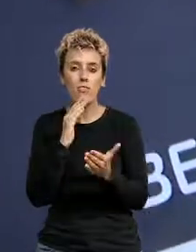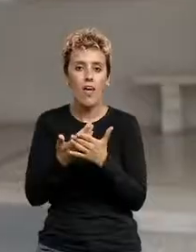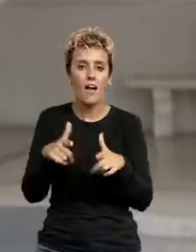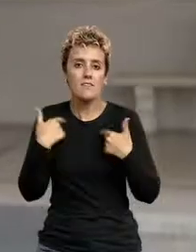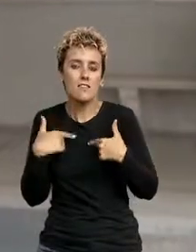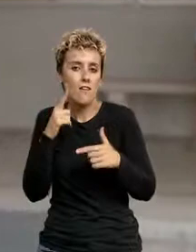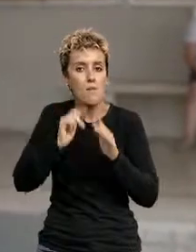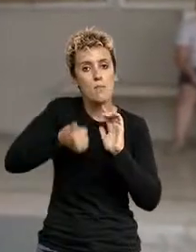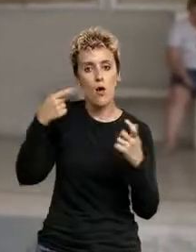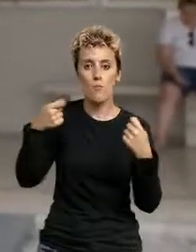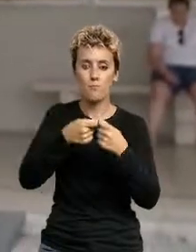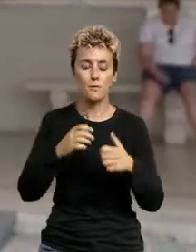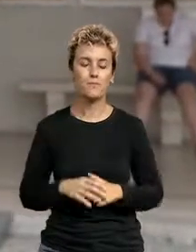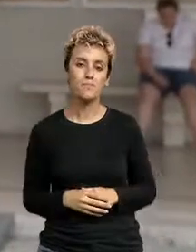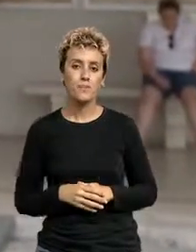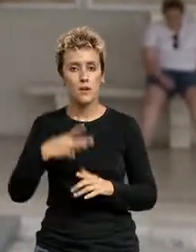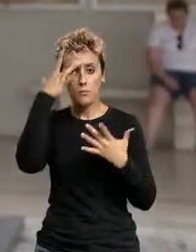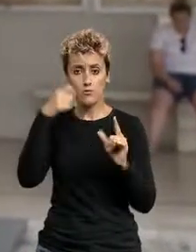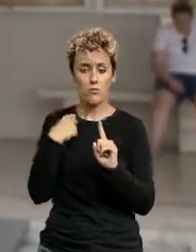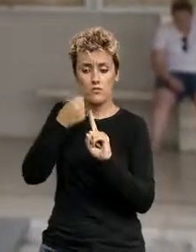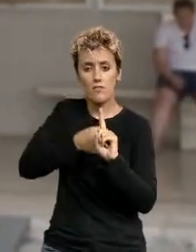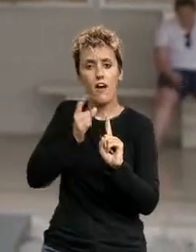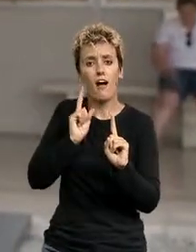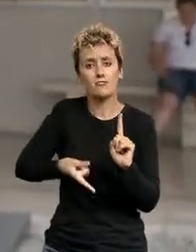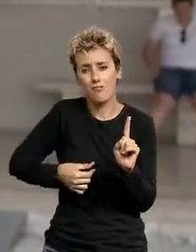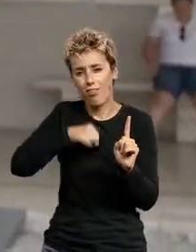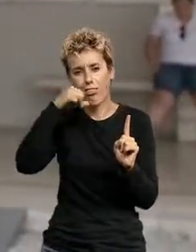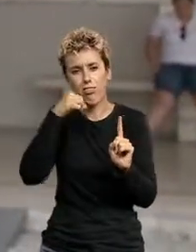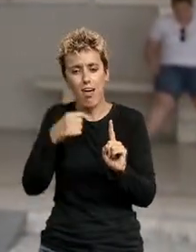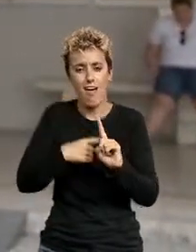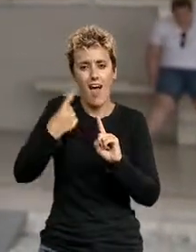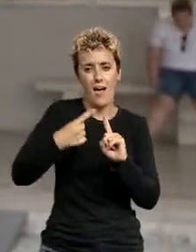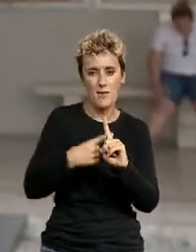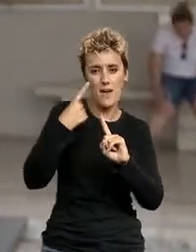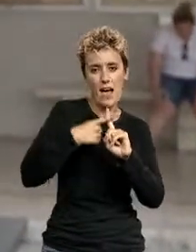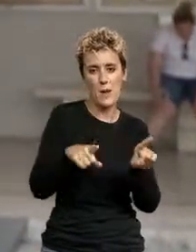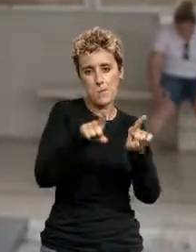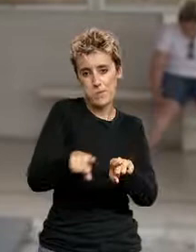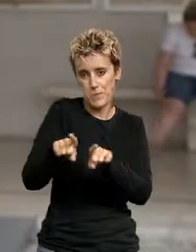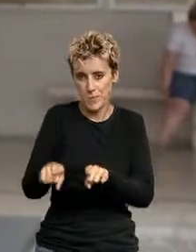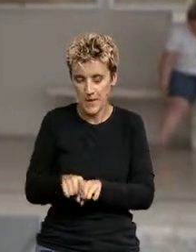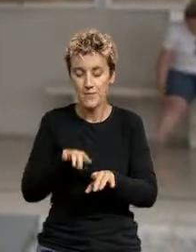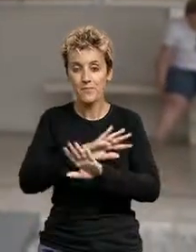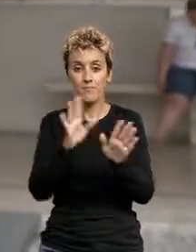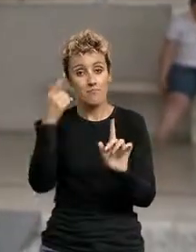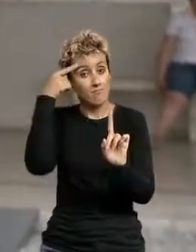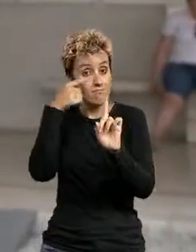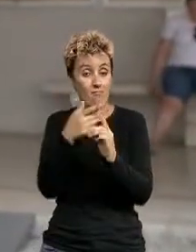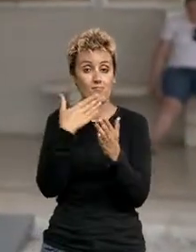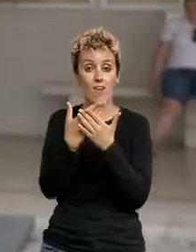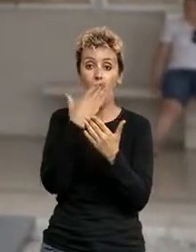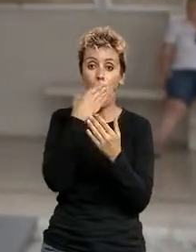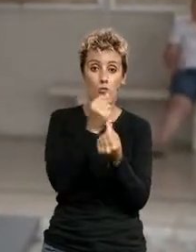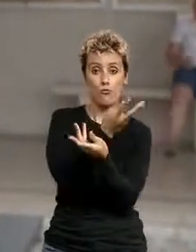Desafios para os professores são sempre aqueles que se renovam todos os anos, é corresponder às expectativas dos